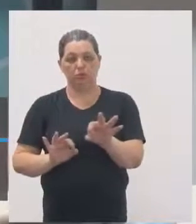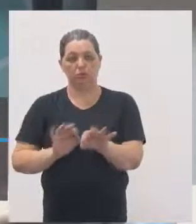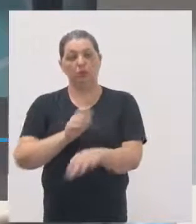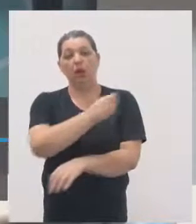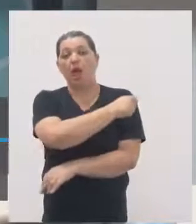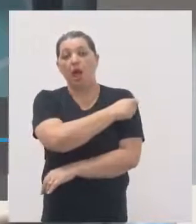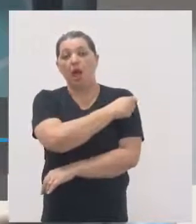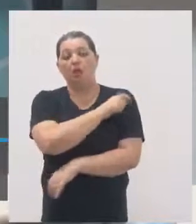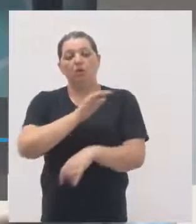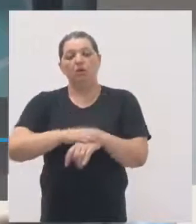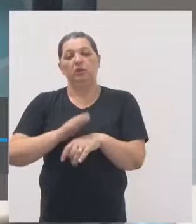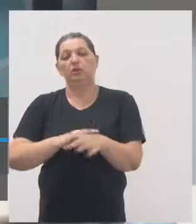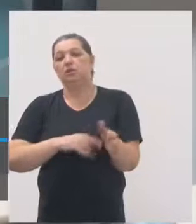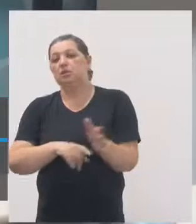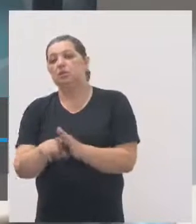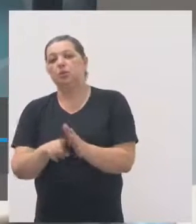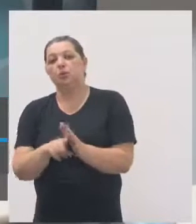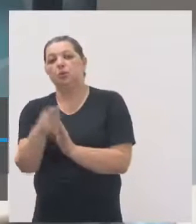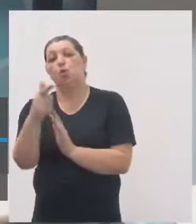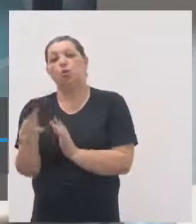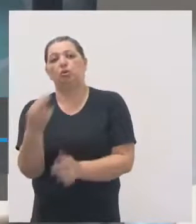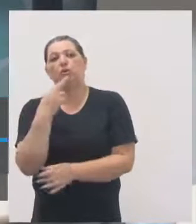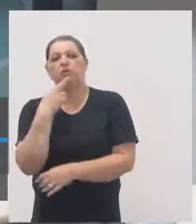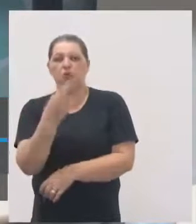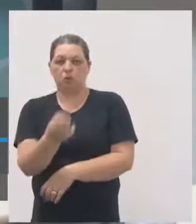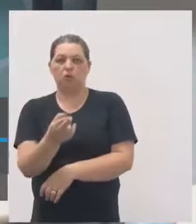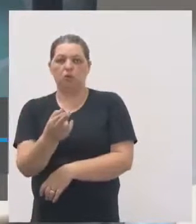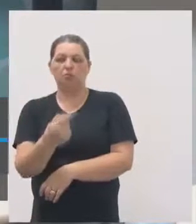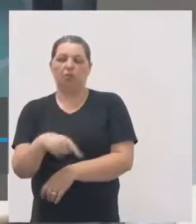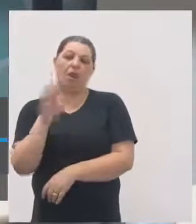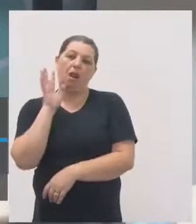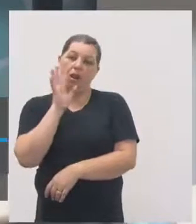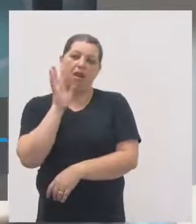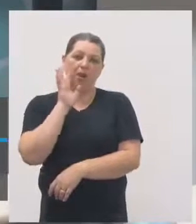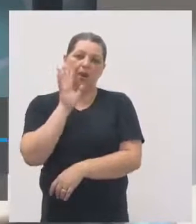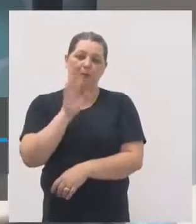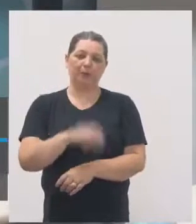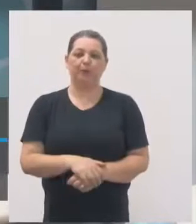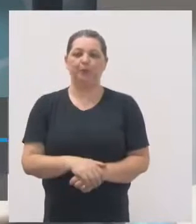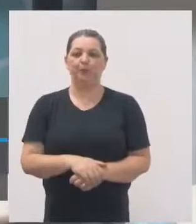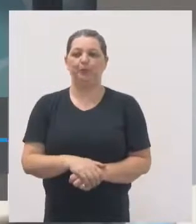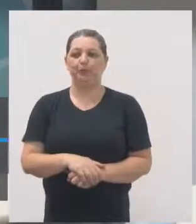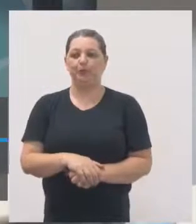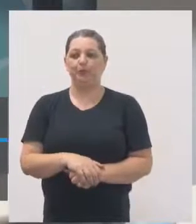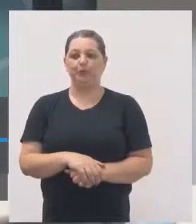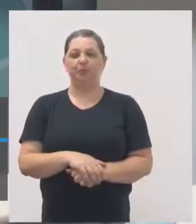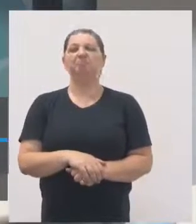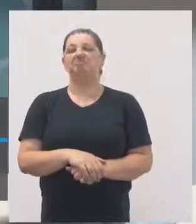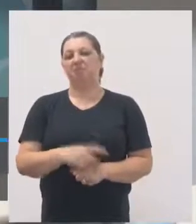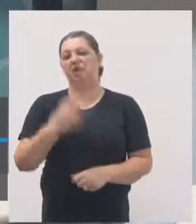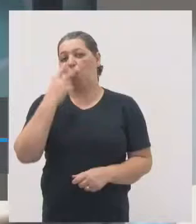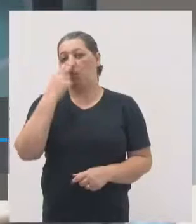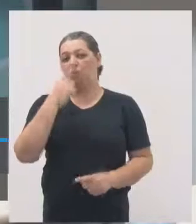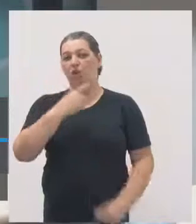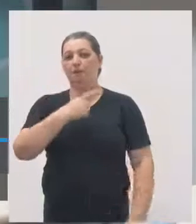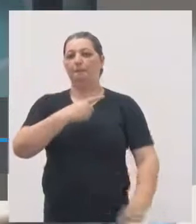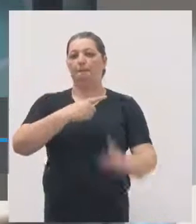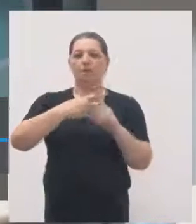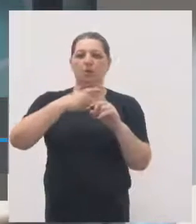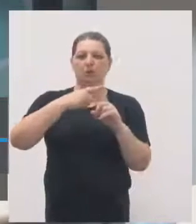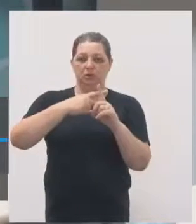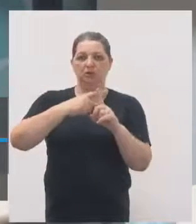as perguntas e o outro ia respondendo. Então, ficou bem bacana, ficou bem legal. Eu achei muito positivo